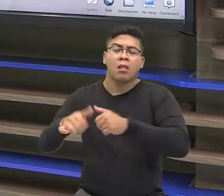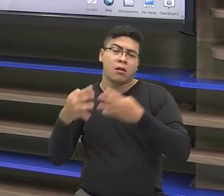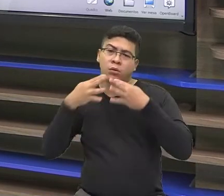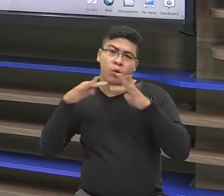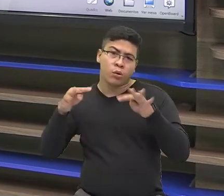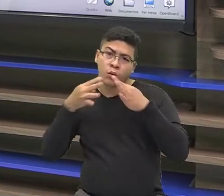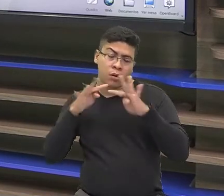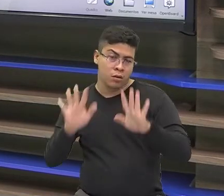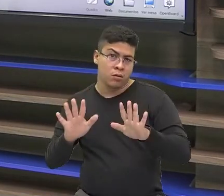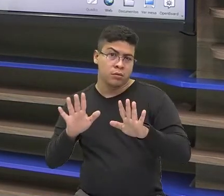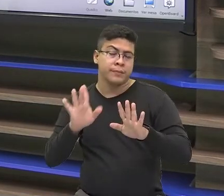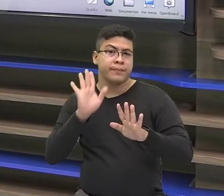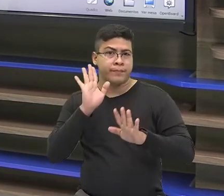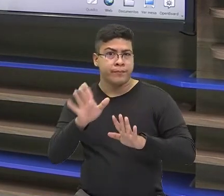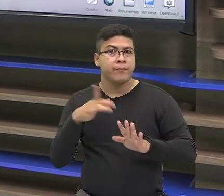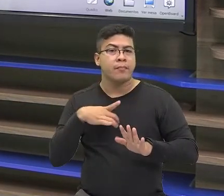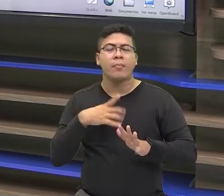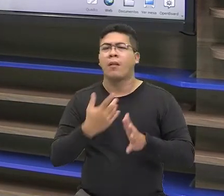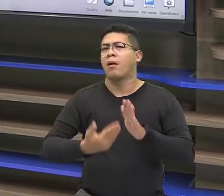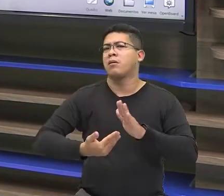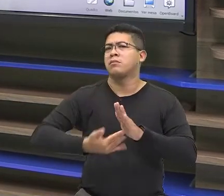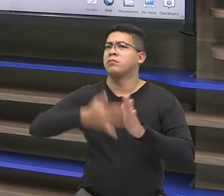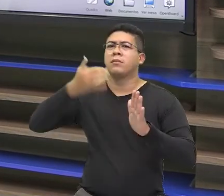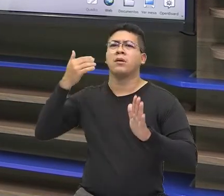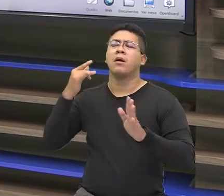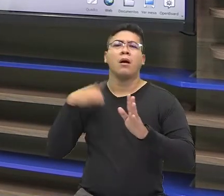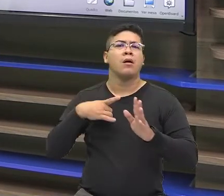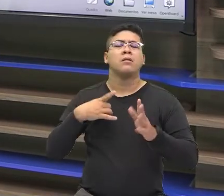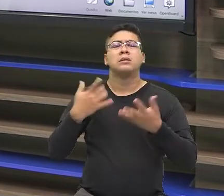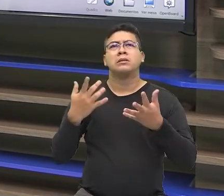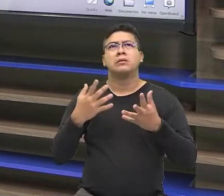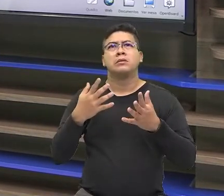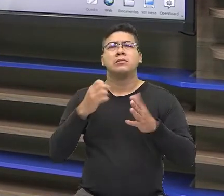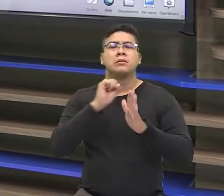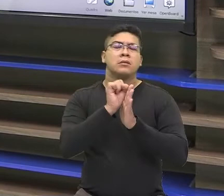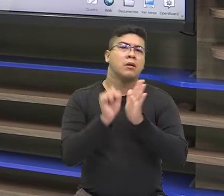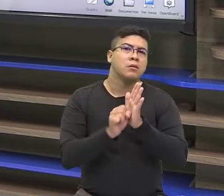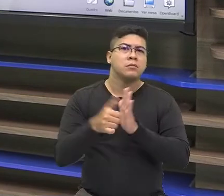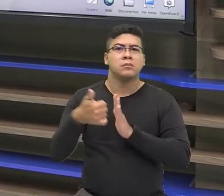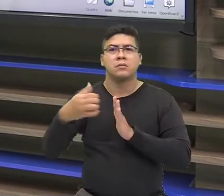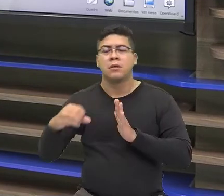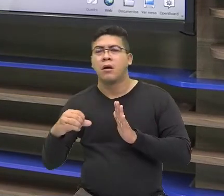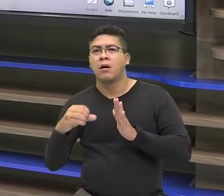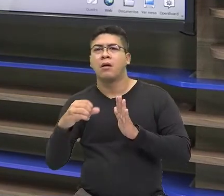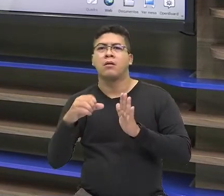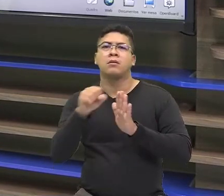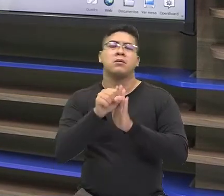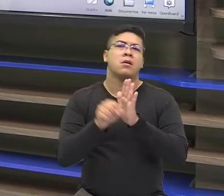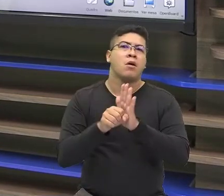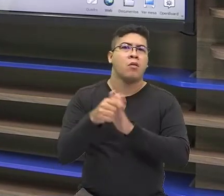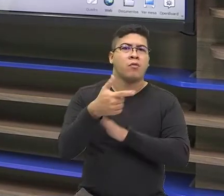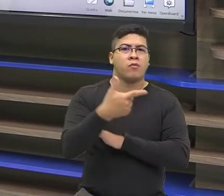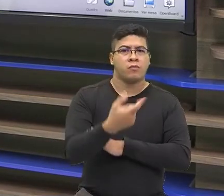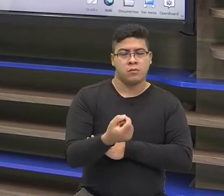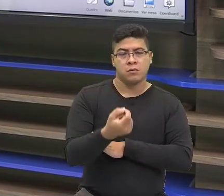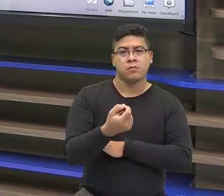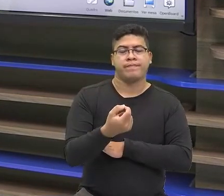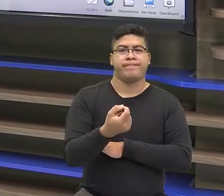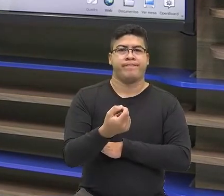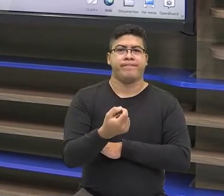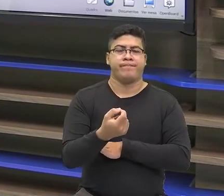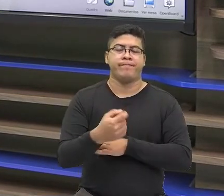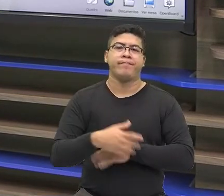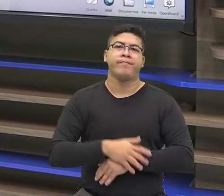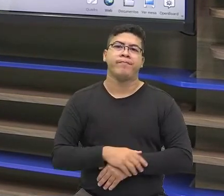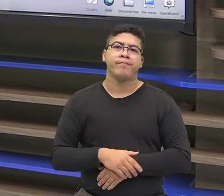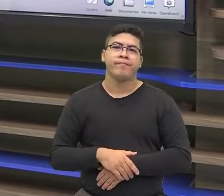que estava impregnado ainda naquele tempo, século XIX, século XX. Final do século XIX, início do século